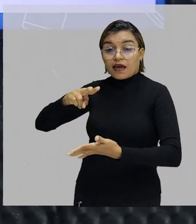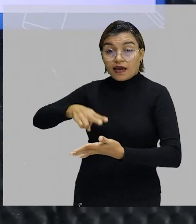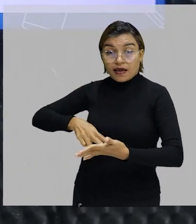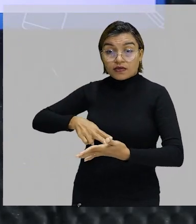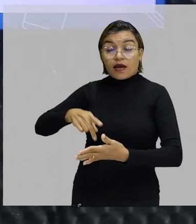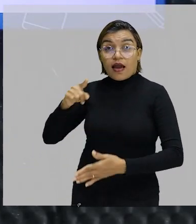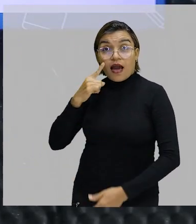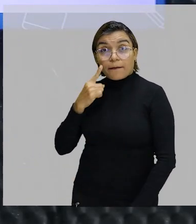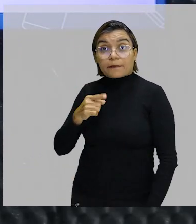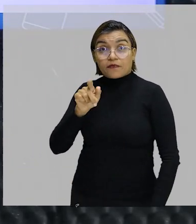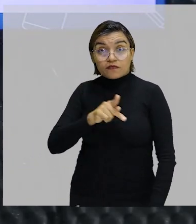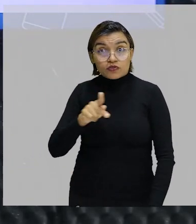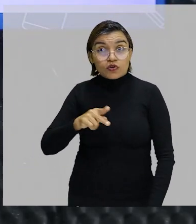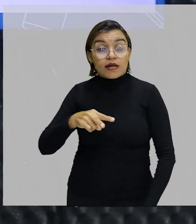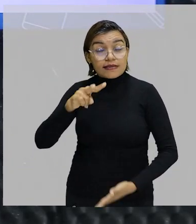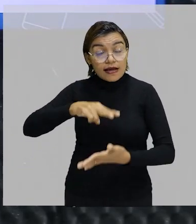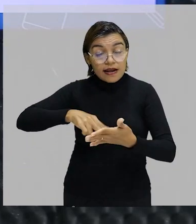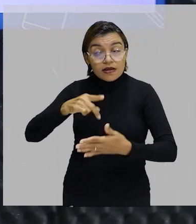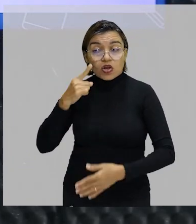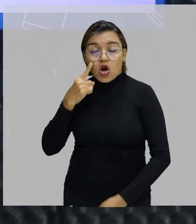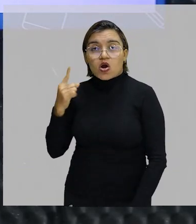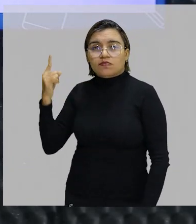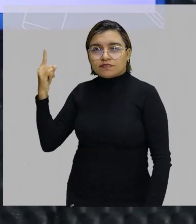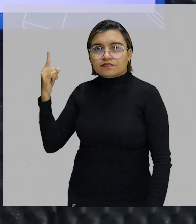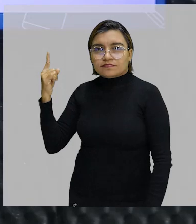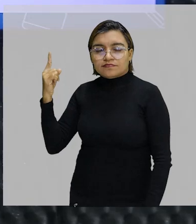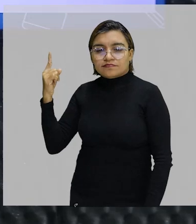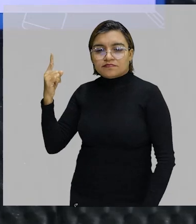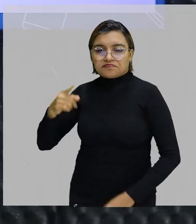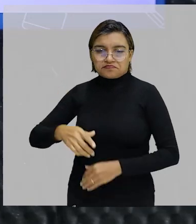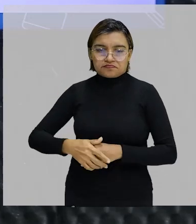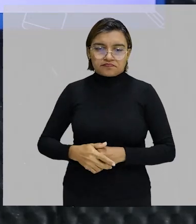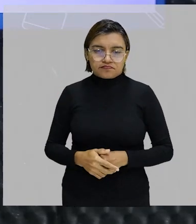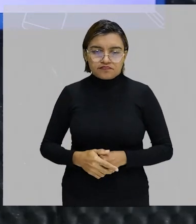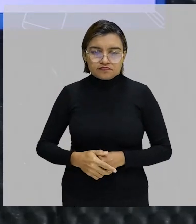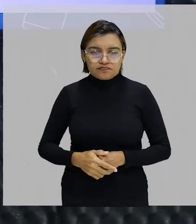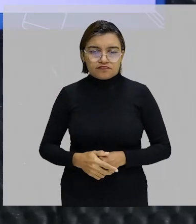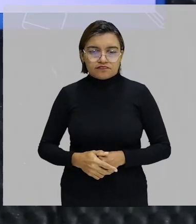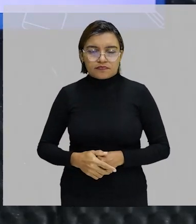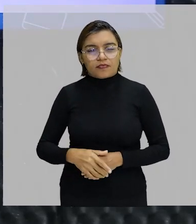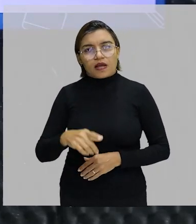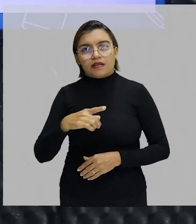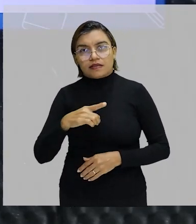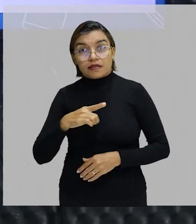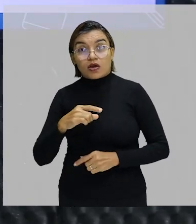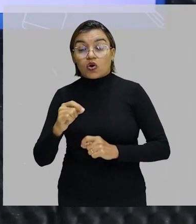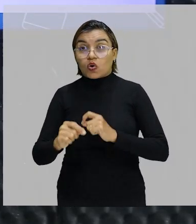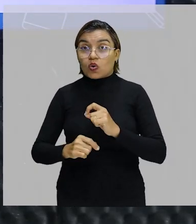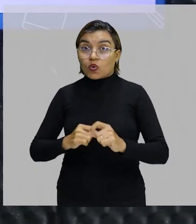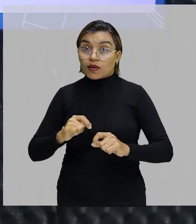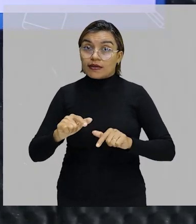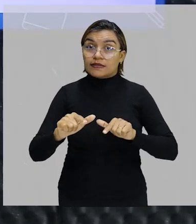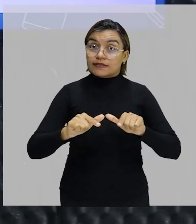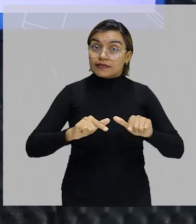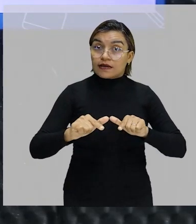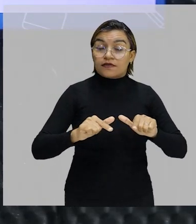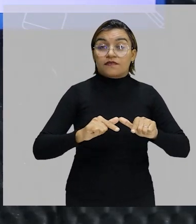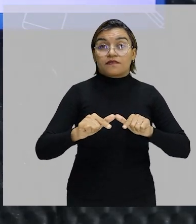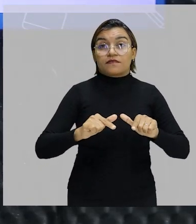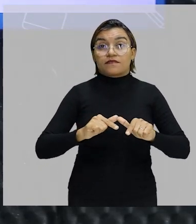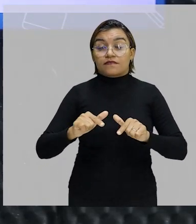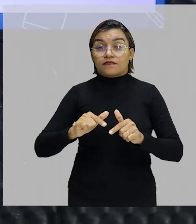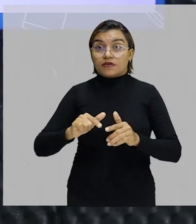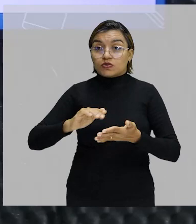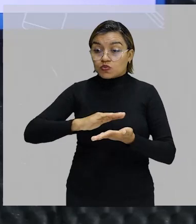mesmo determine a secretaria competente a realização de quê? O que ele está requerendo? Serviço de revitalização